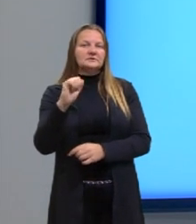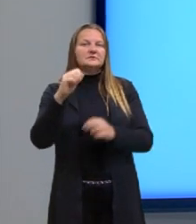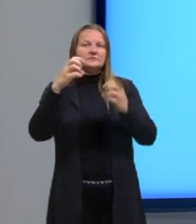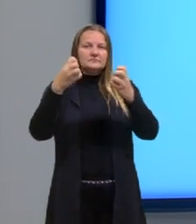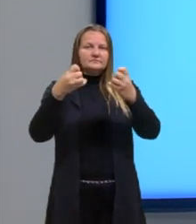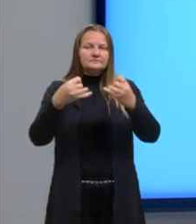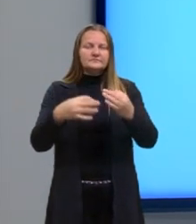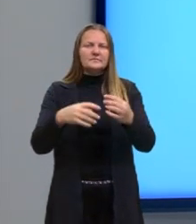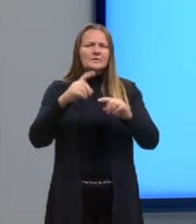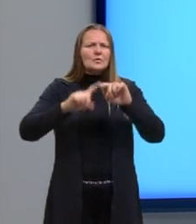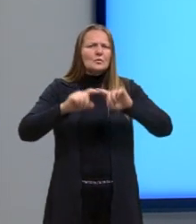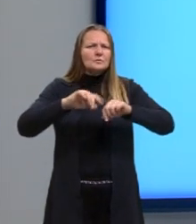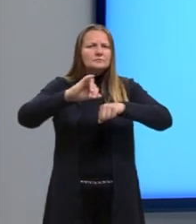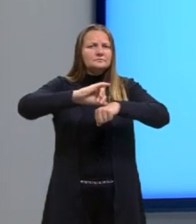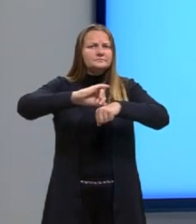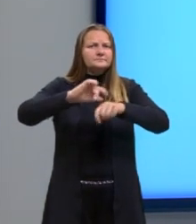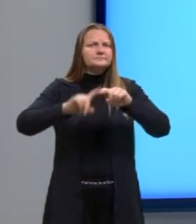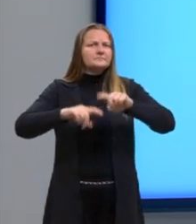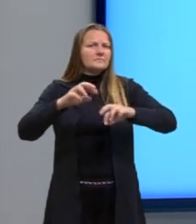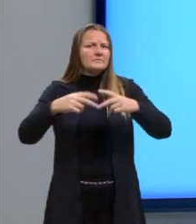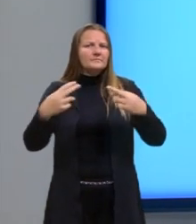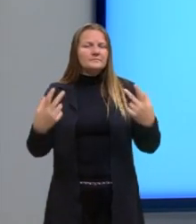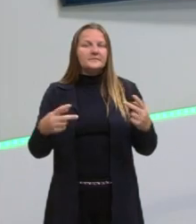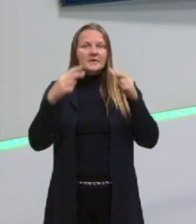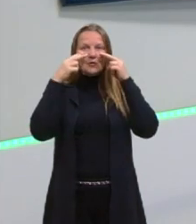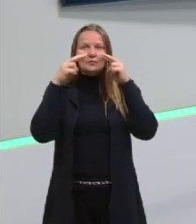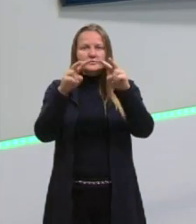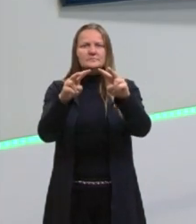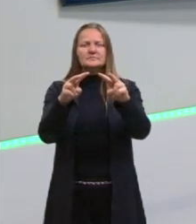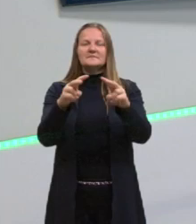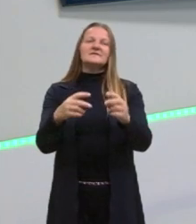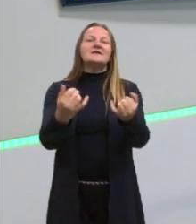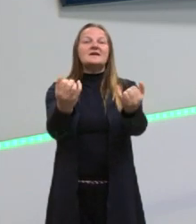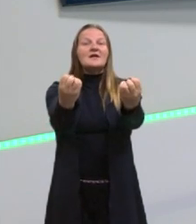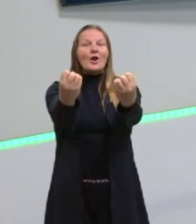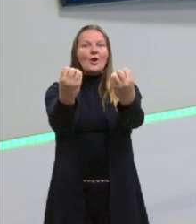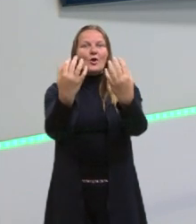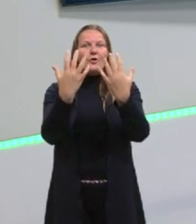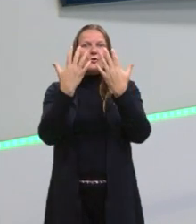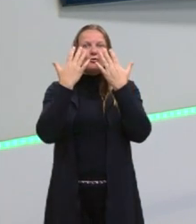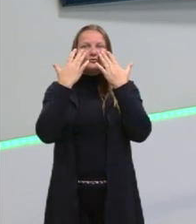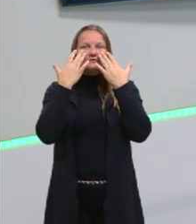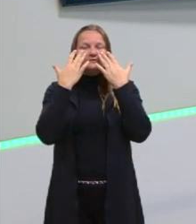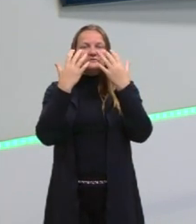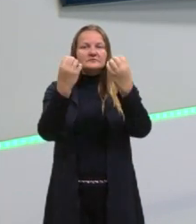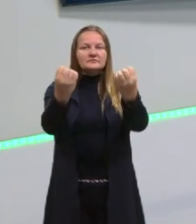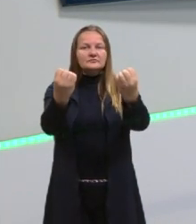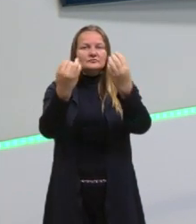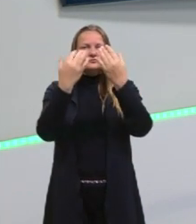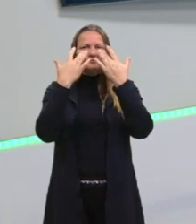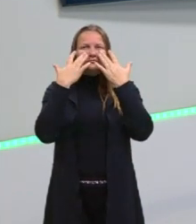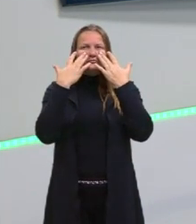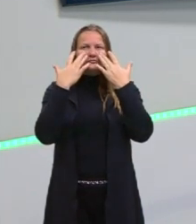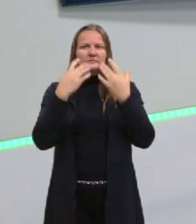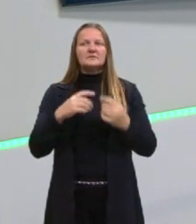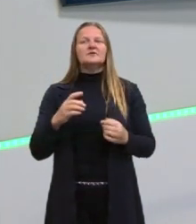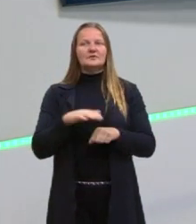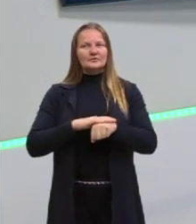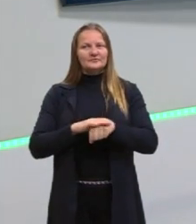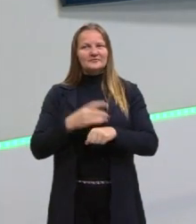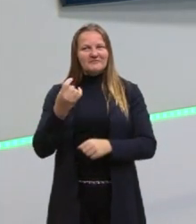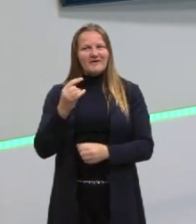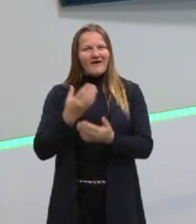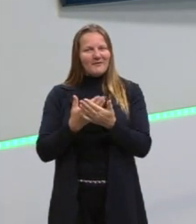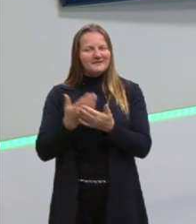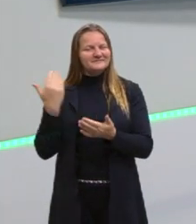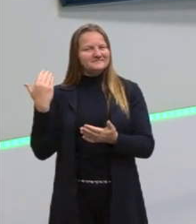esses objetos ele que a gente vê eles enviam luz aos nossos olhos isso a gente já conversou na nossa última